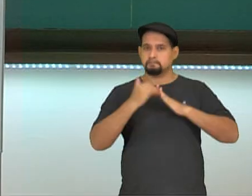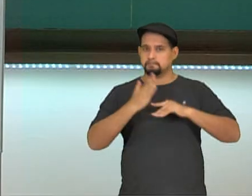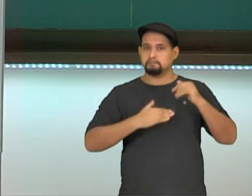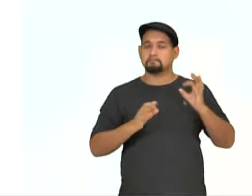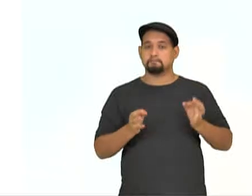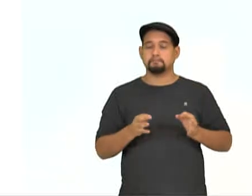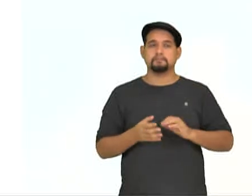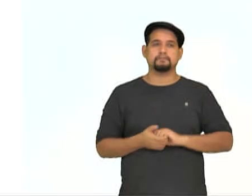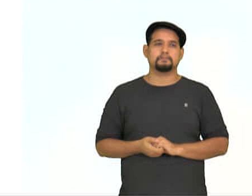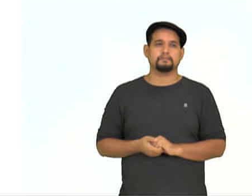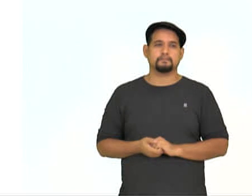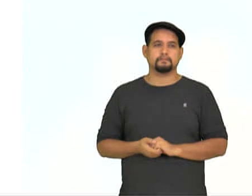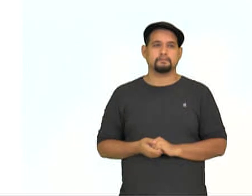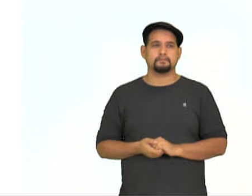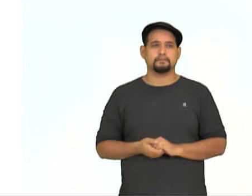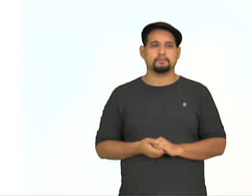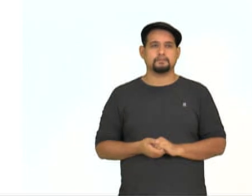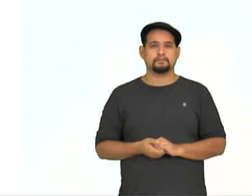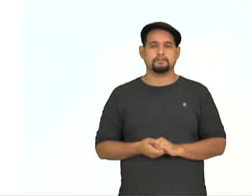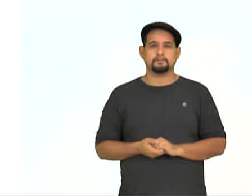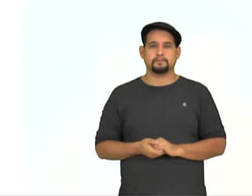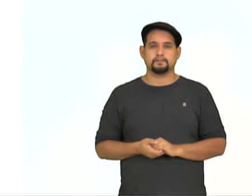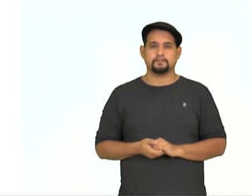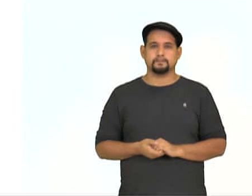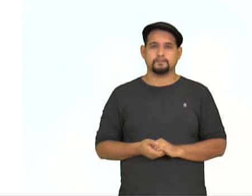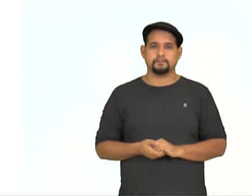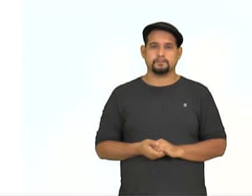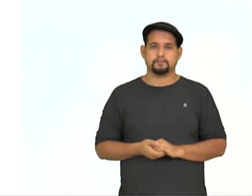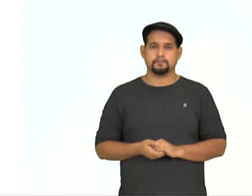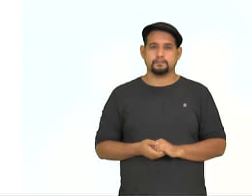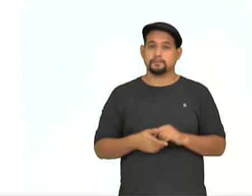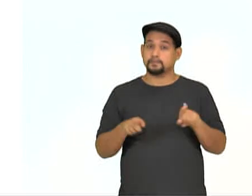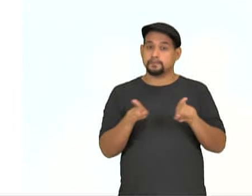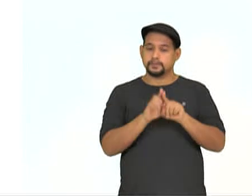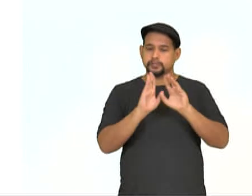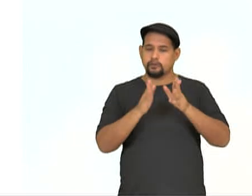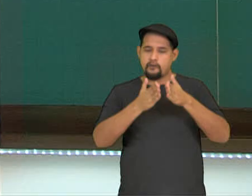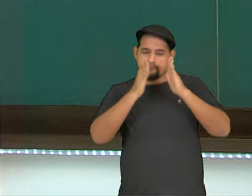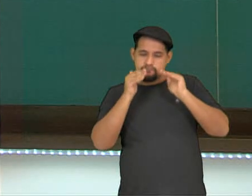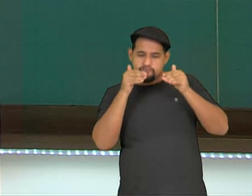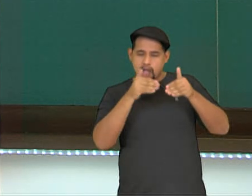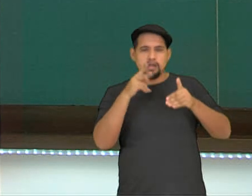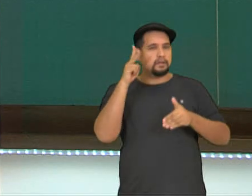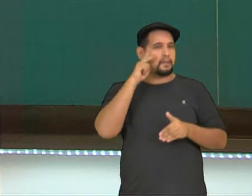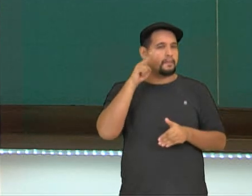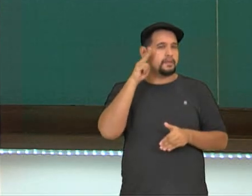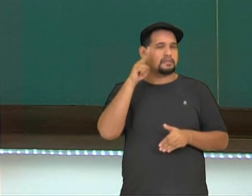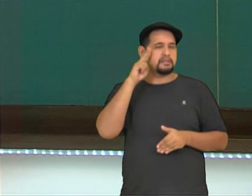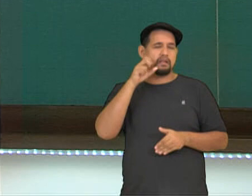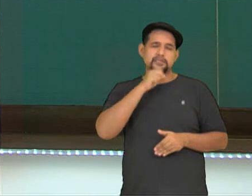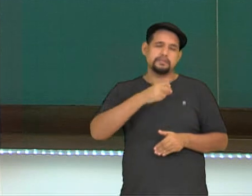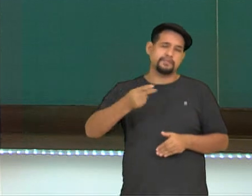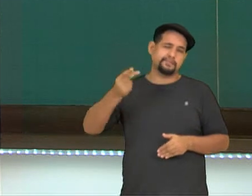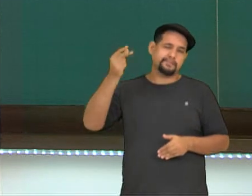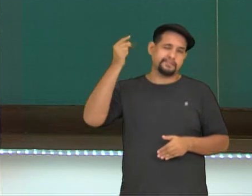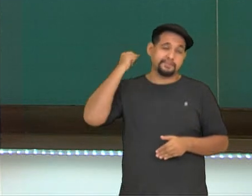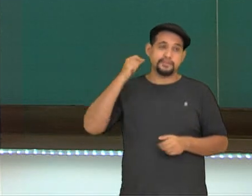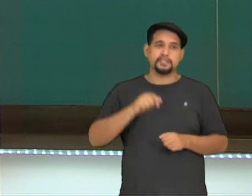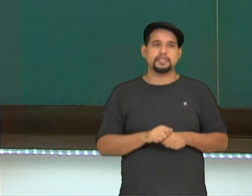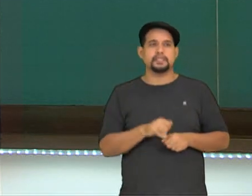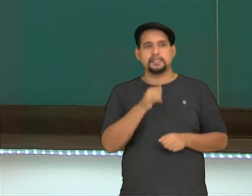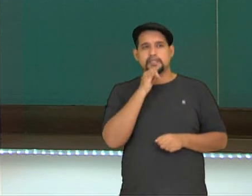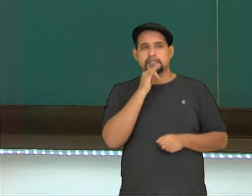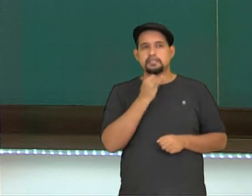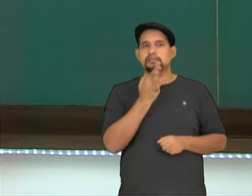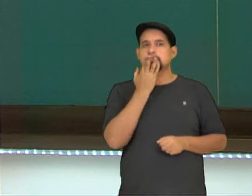práticas. E vamos agora voltar na história, vamos pensar um pouquinho na questão da antiguidade.